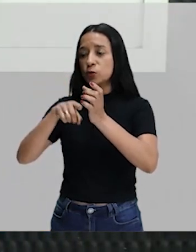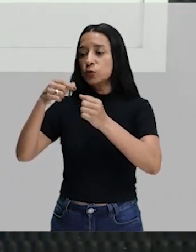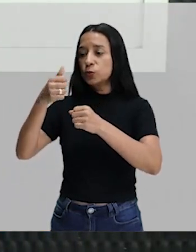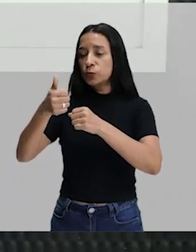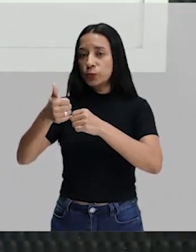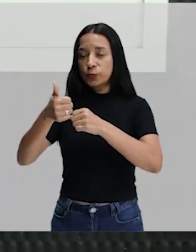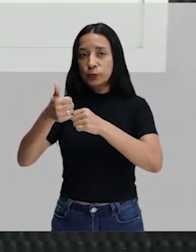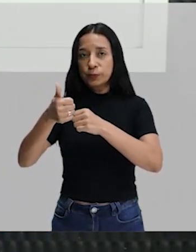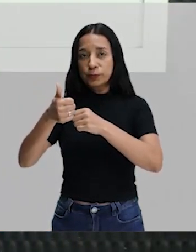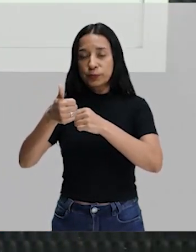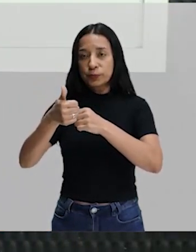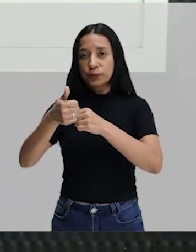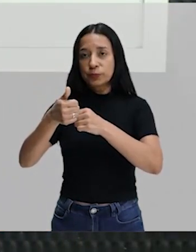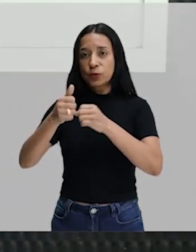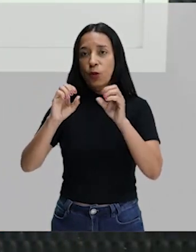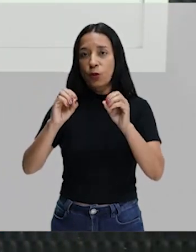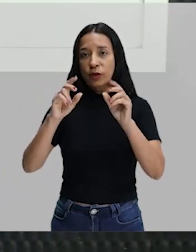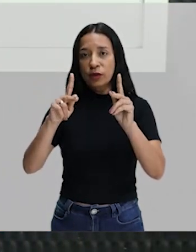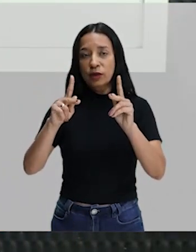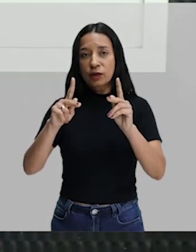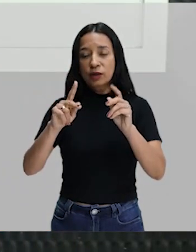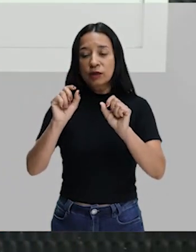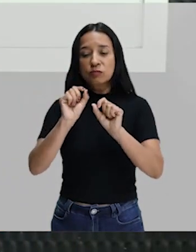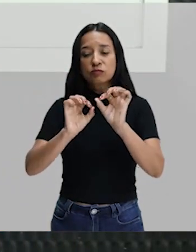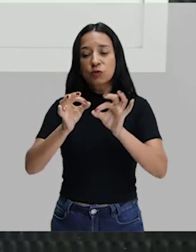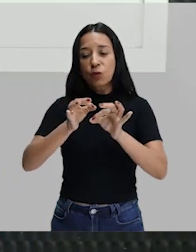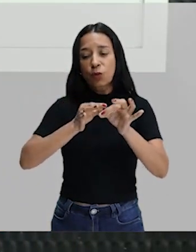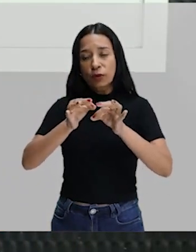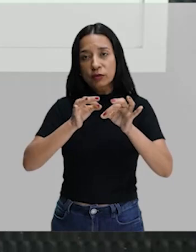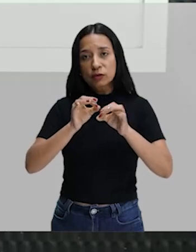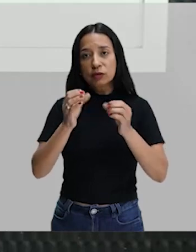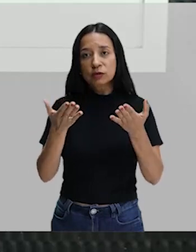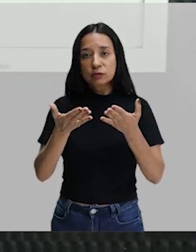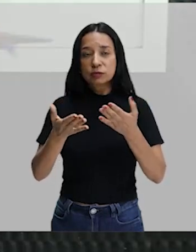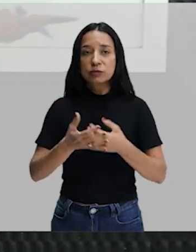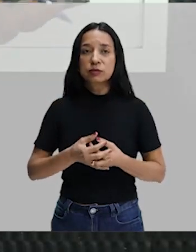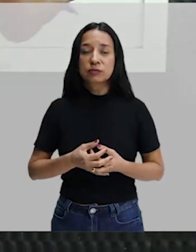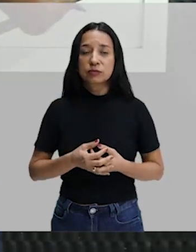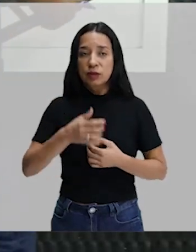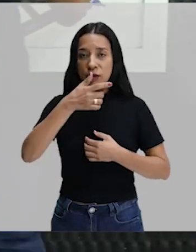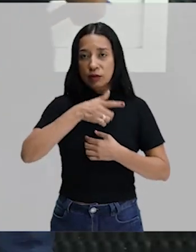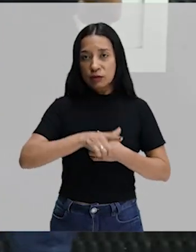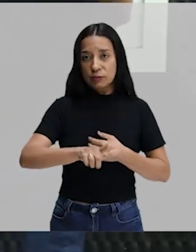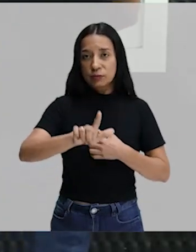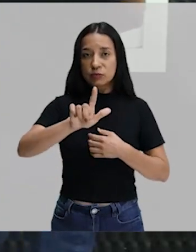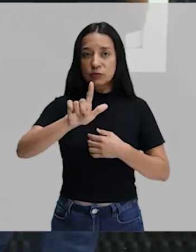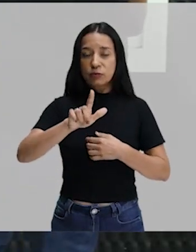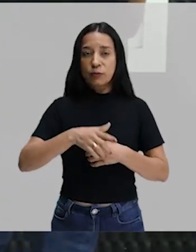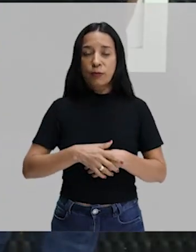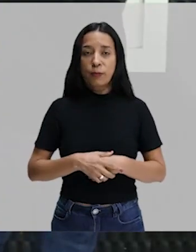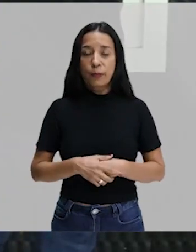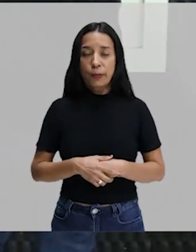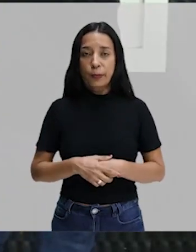Certo? Beleza, turminha? Vamos dar uma arrumada agora nisso aí. Vou repetir novamente aqui